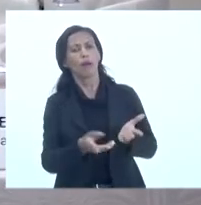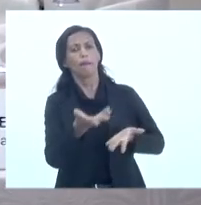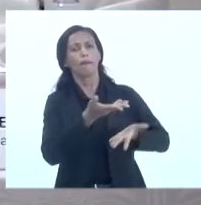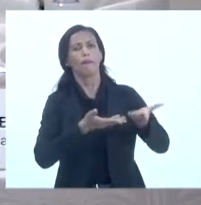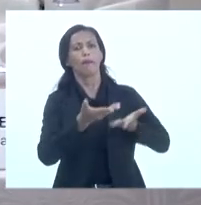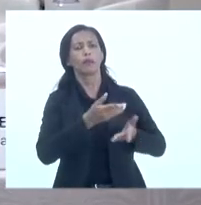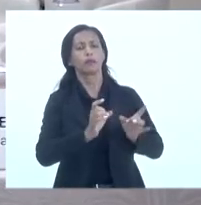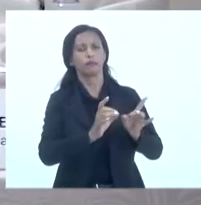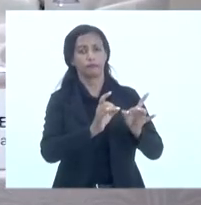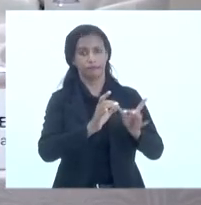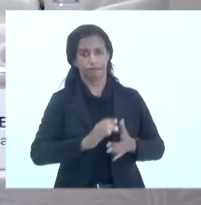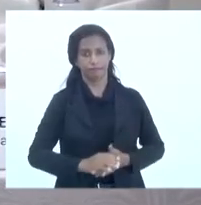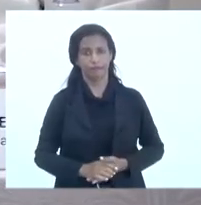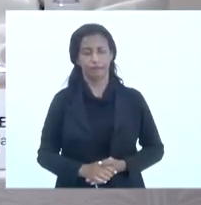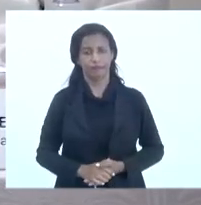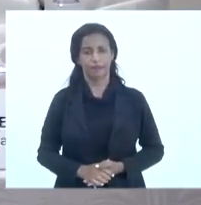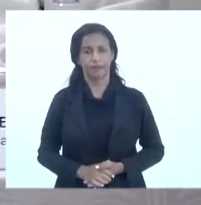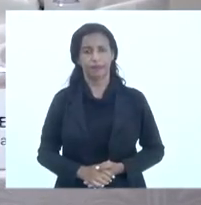participação especial.